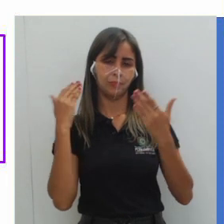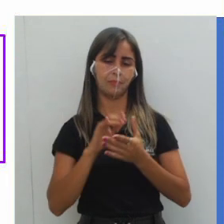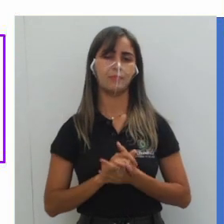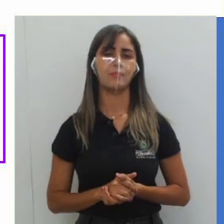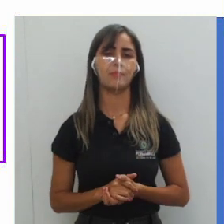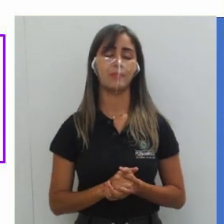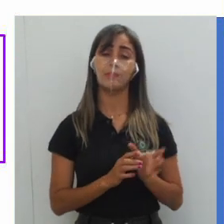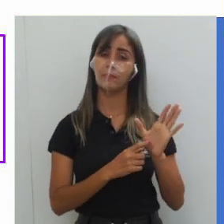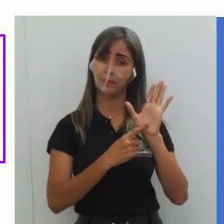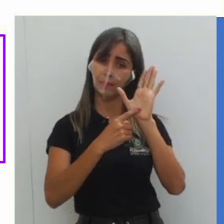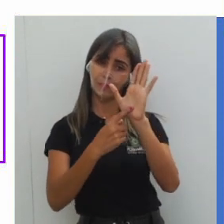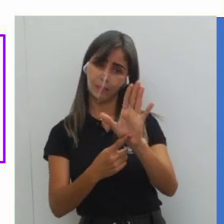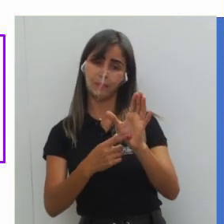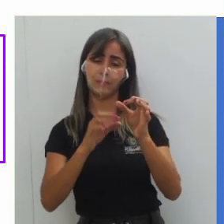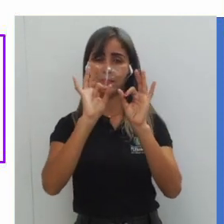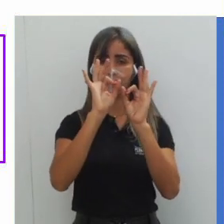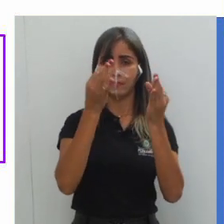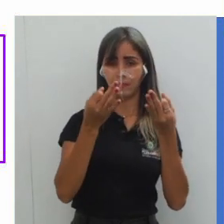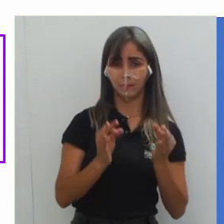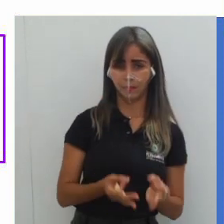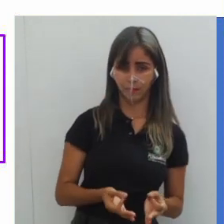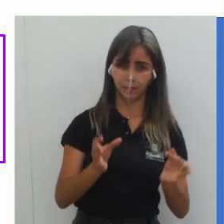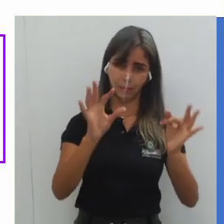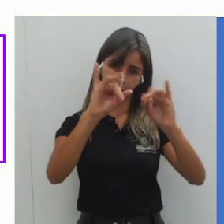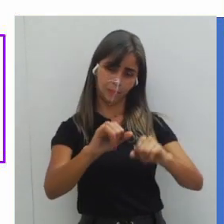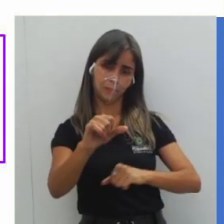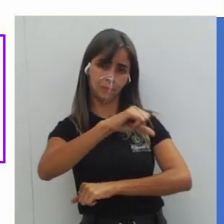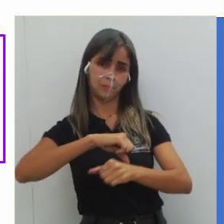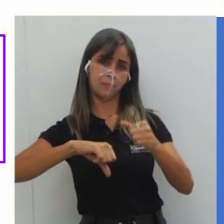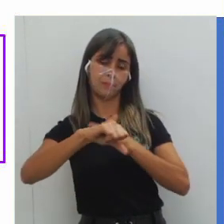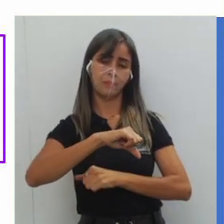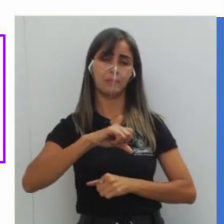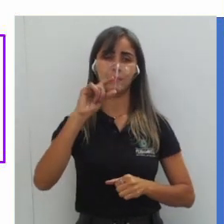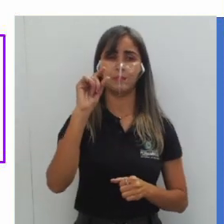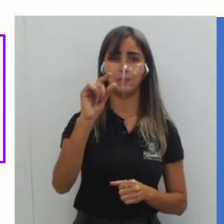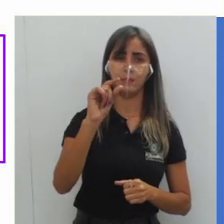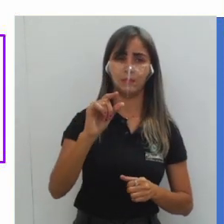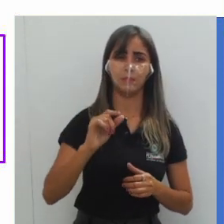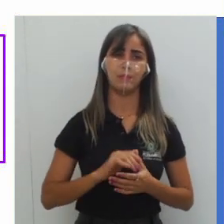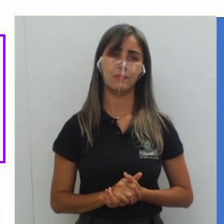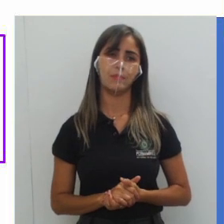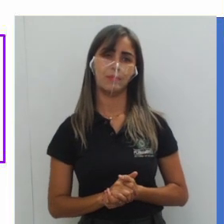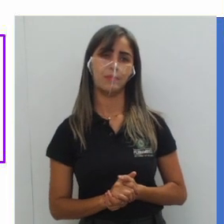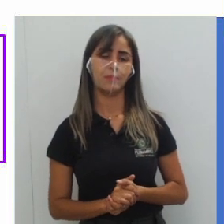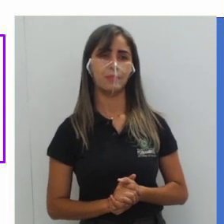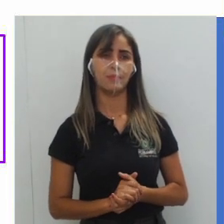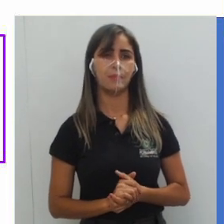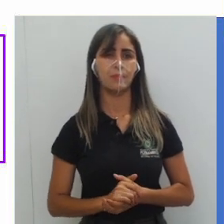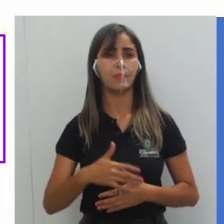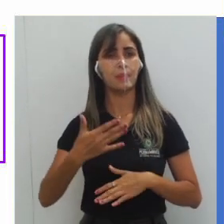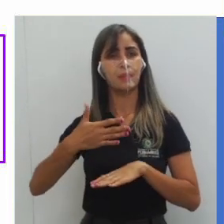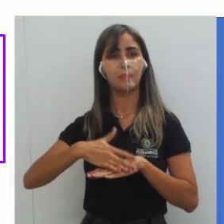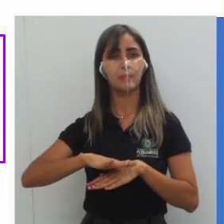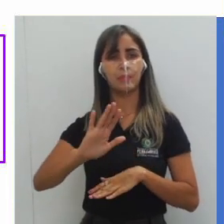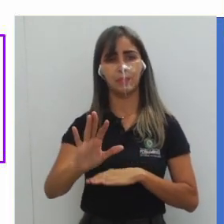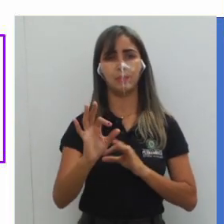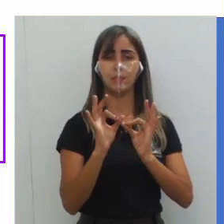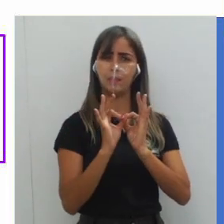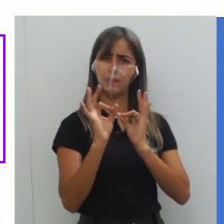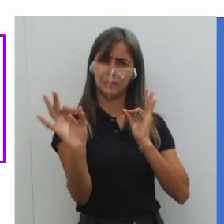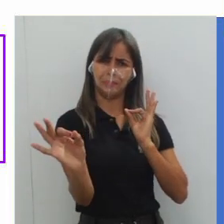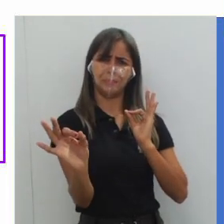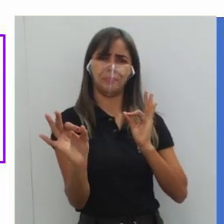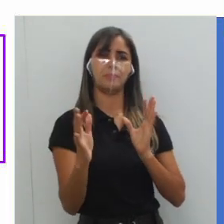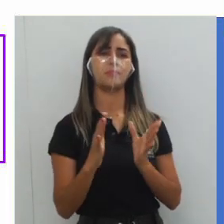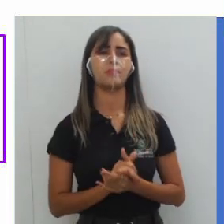E aí, ele acrescenta a sua estrutura final, mudando um pouquinho, né? Farthest, que seria mais